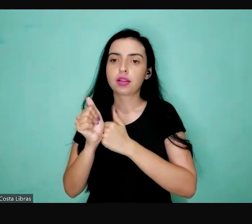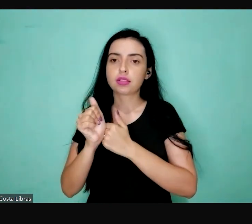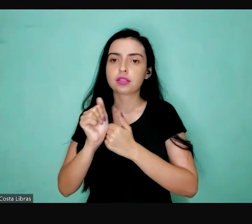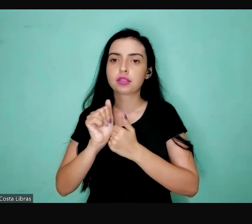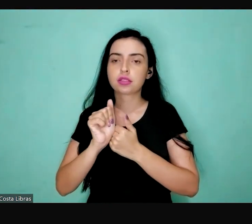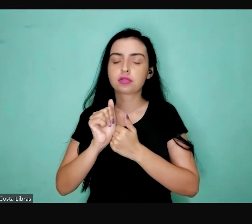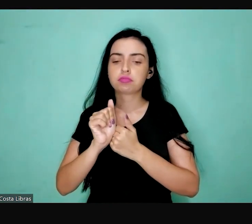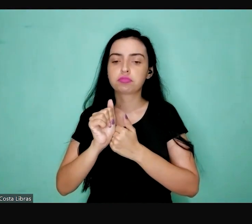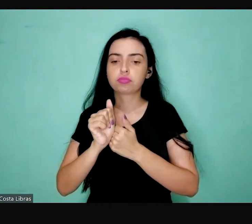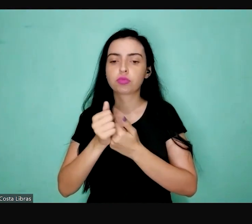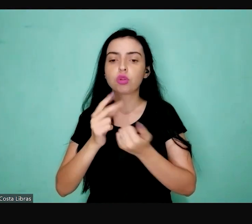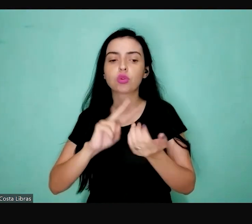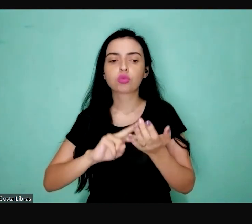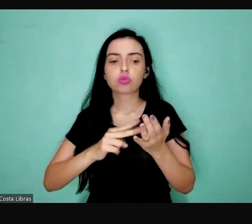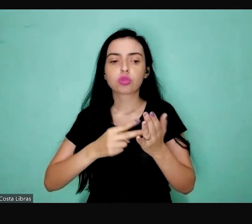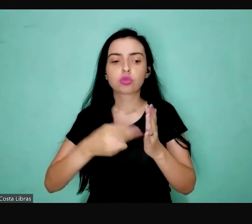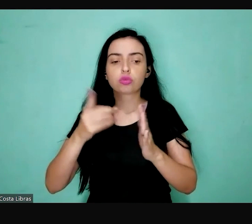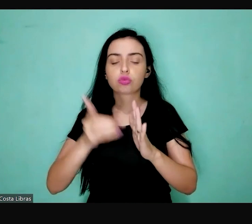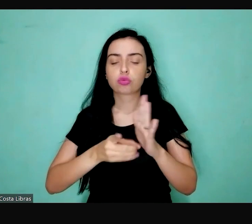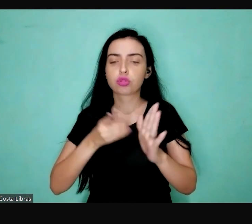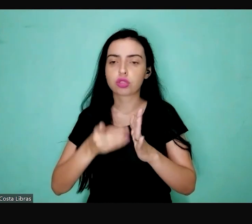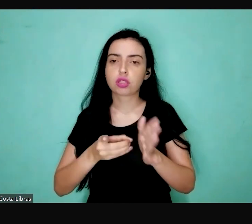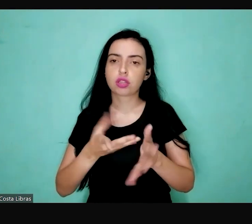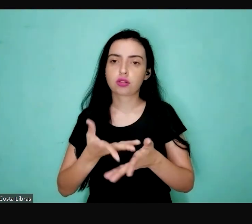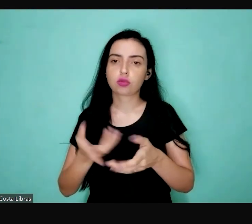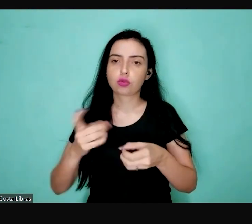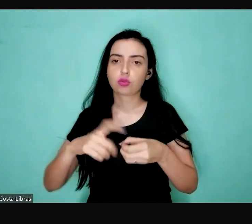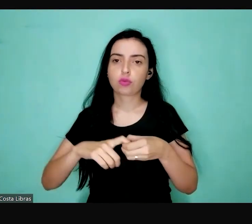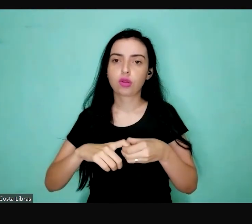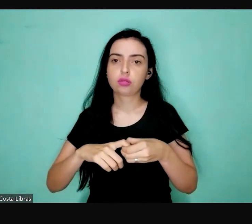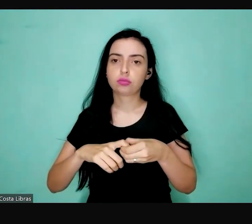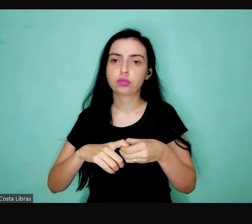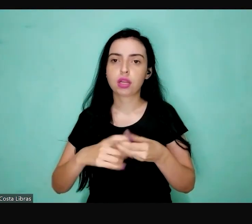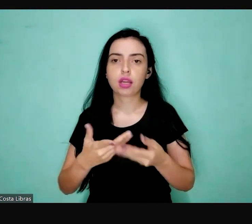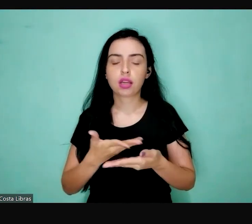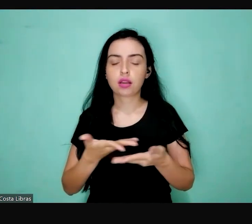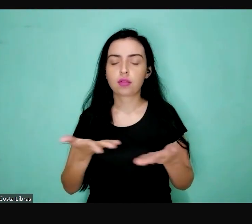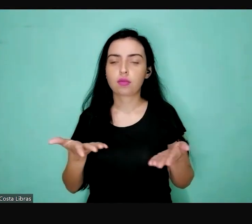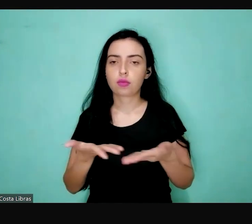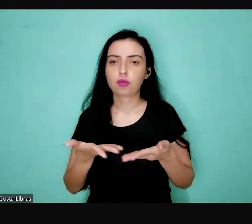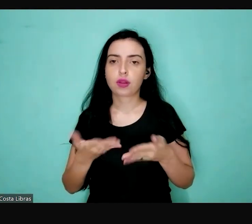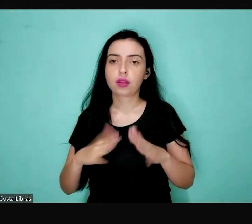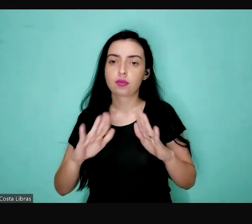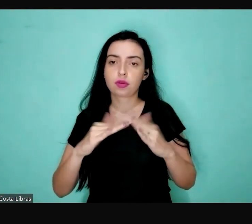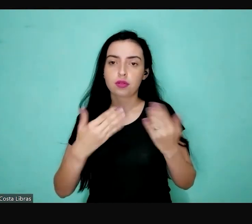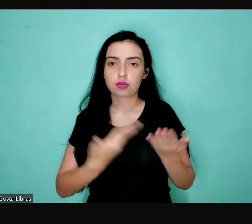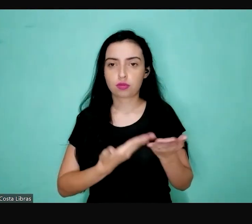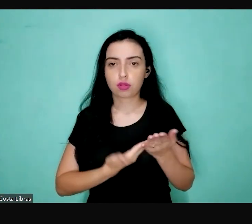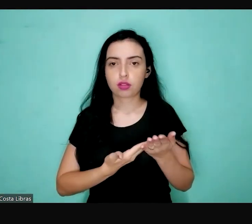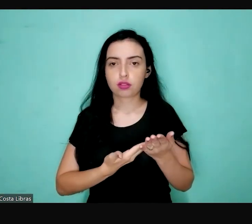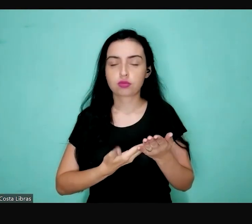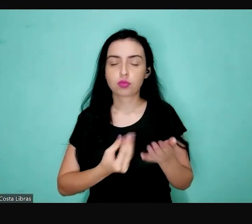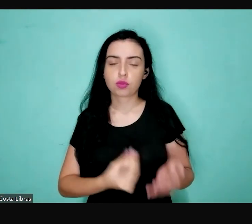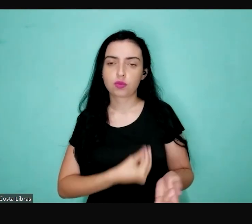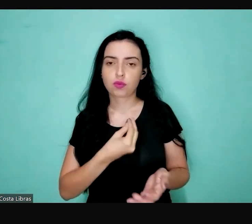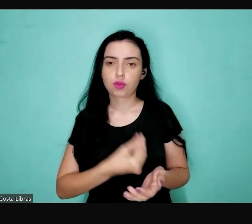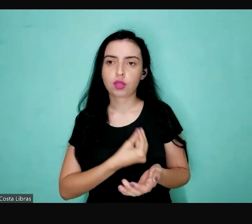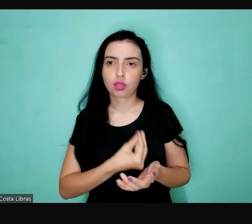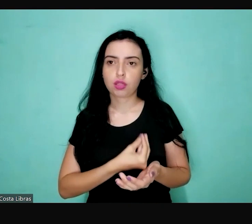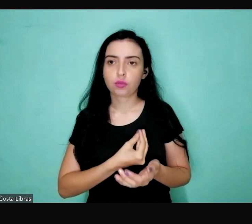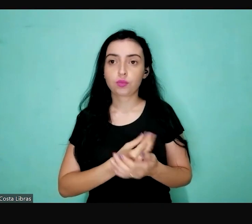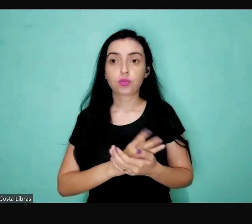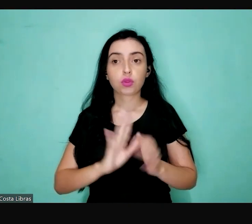nosso próprio direito. Retornar, portanto, para essa escola, para estar presente nesse